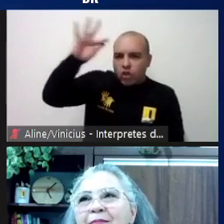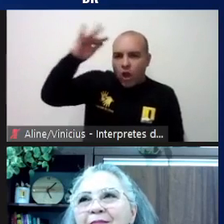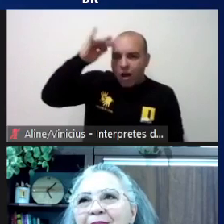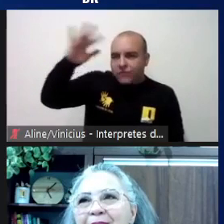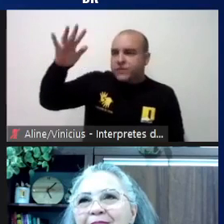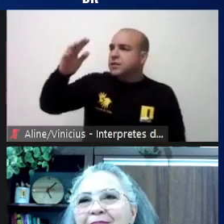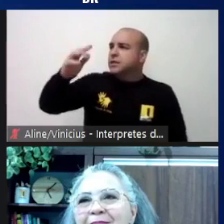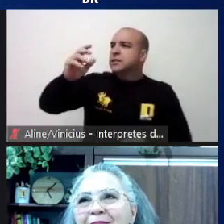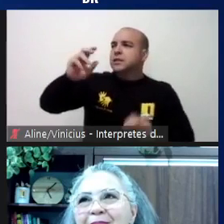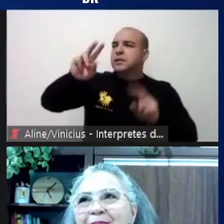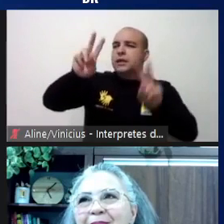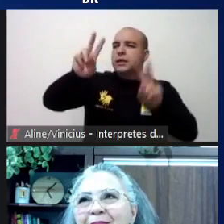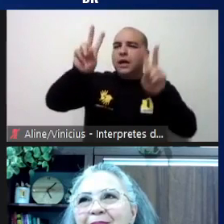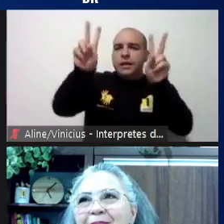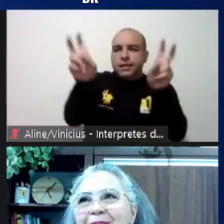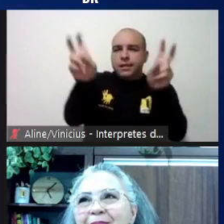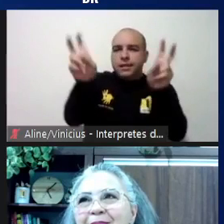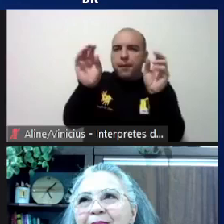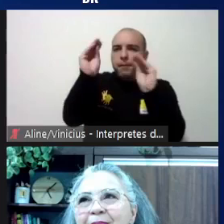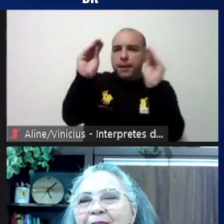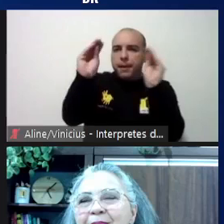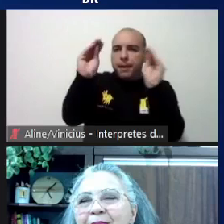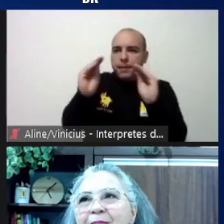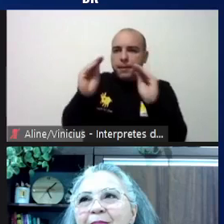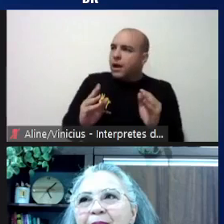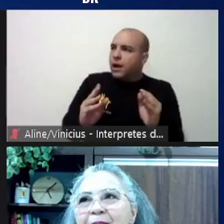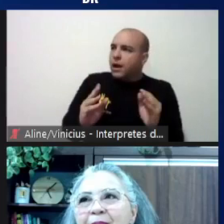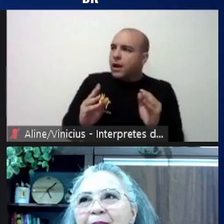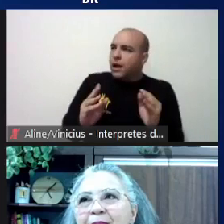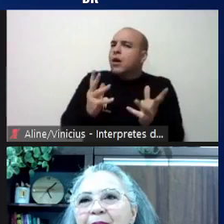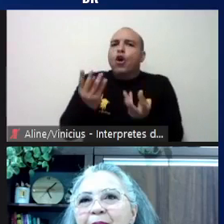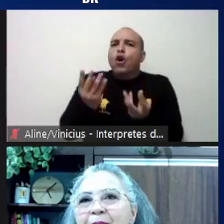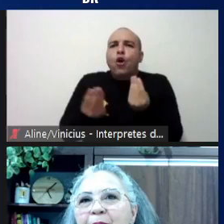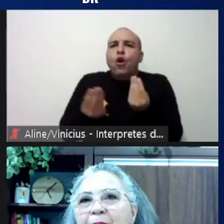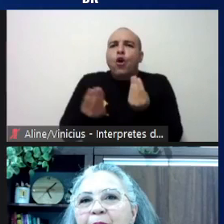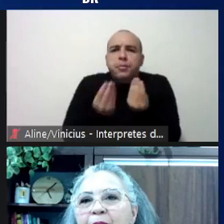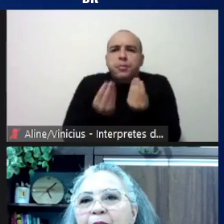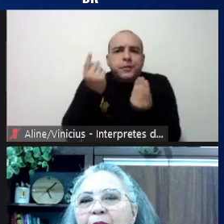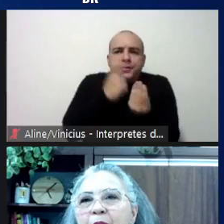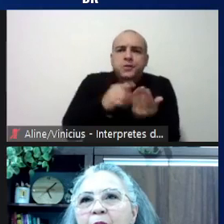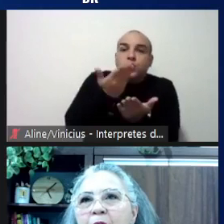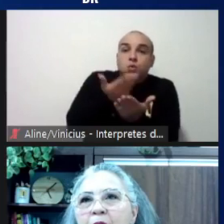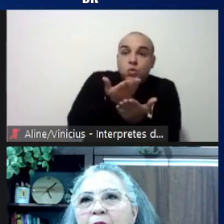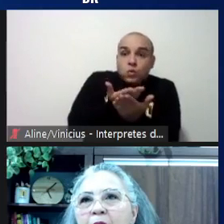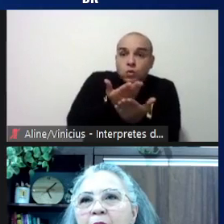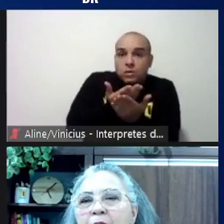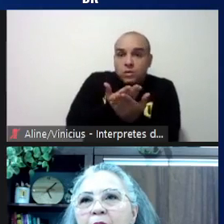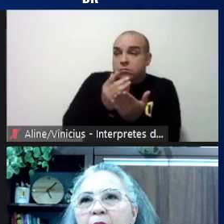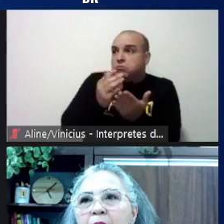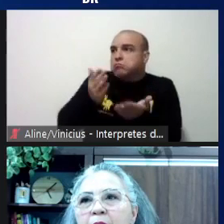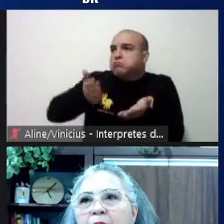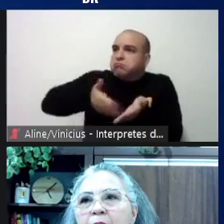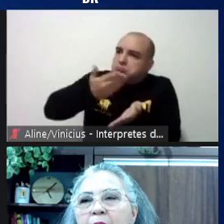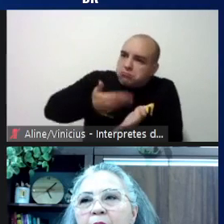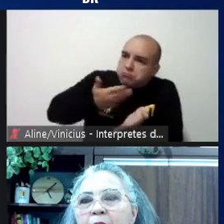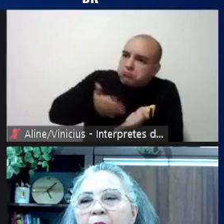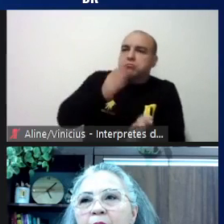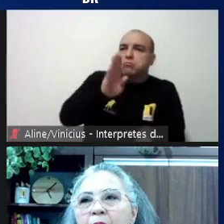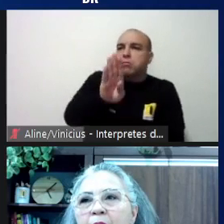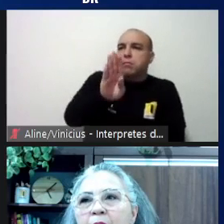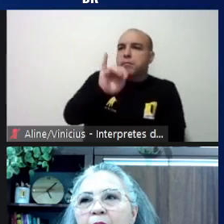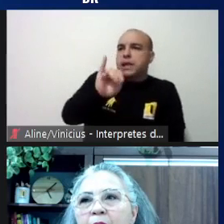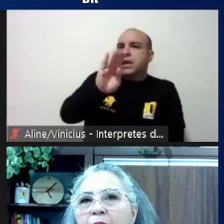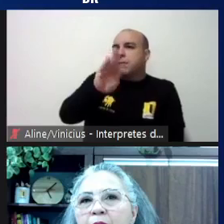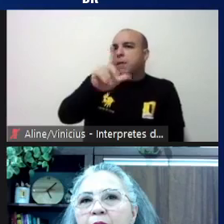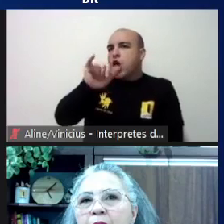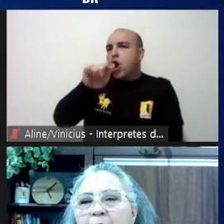tão de uma forma tão bacana aqui para nós, onde nós poderíamos buscar alguma bibliografia que você poderia recomendar para que